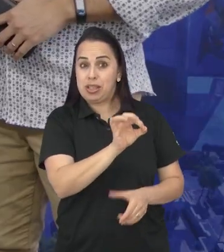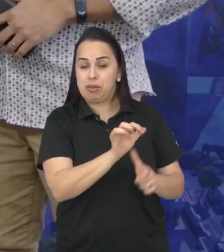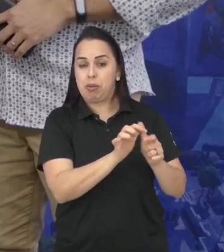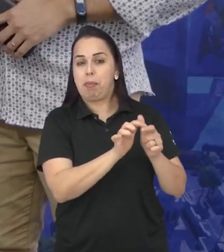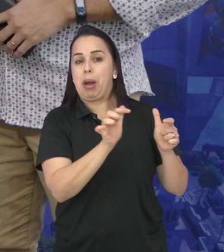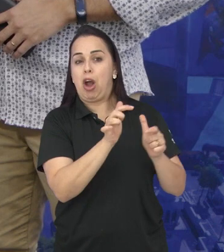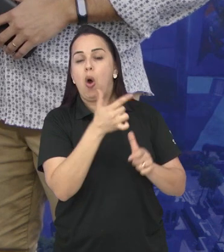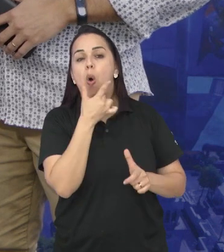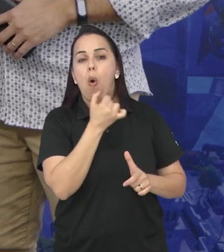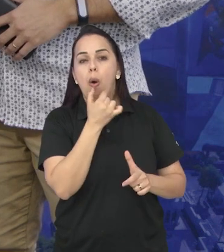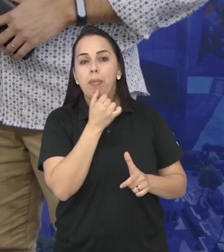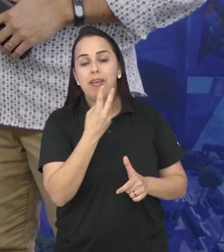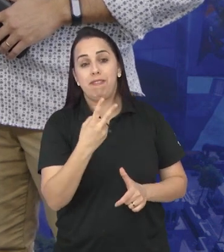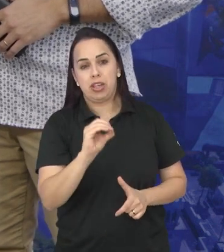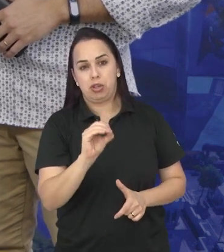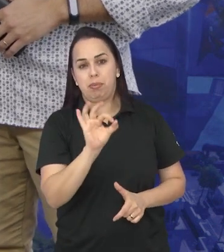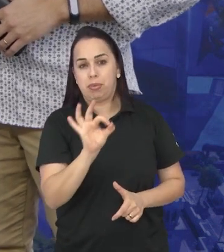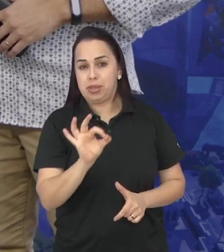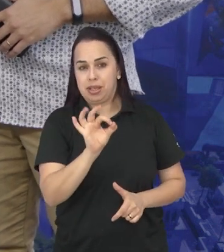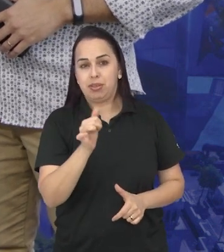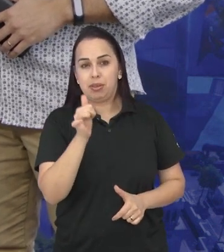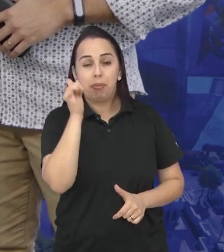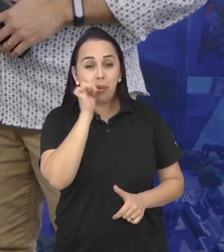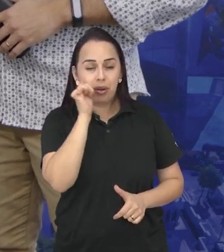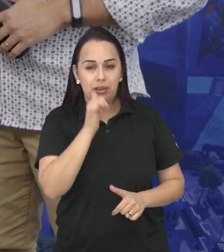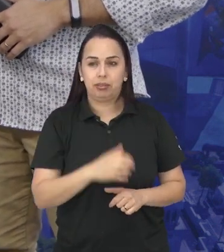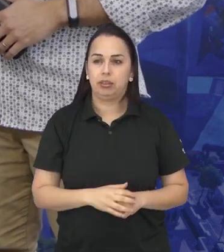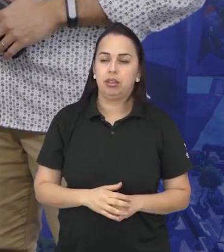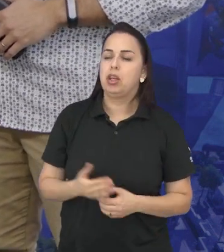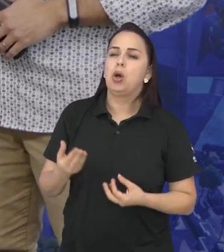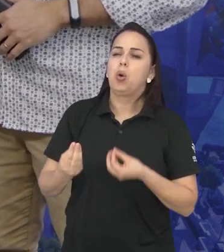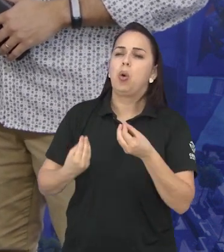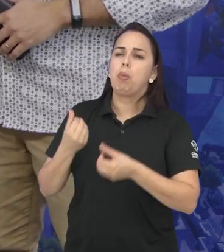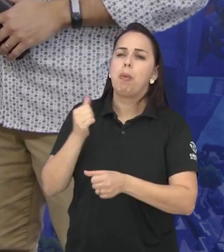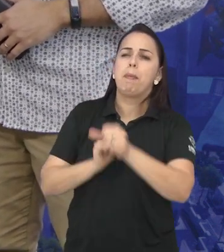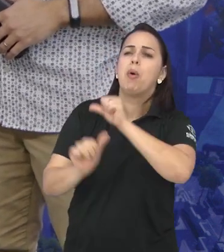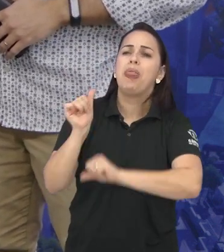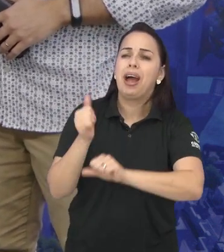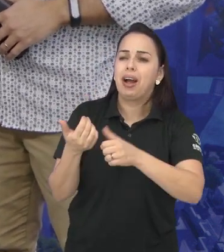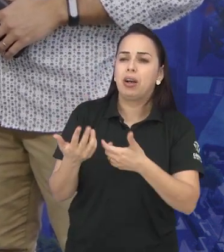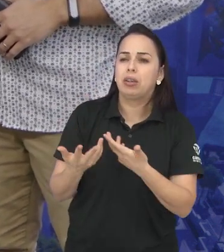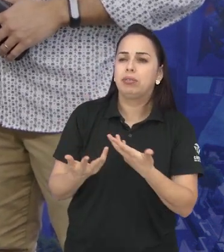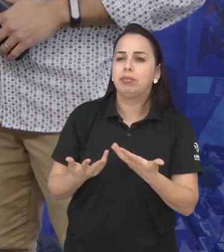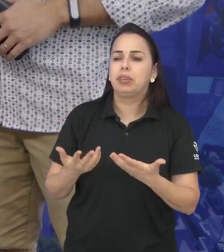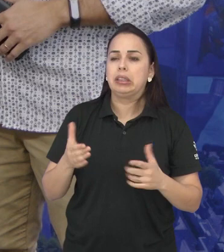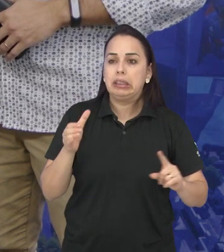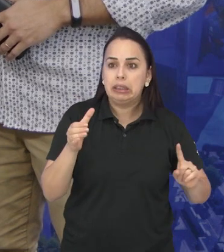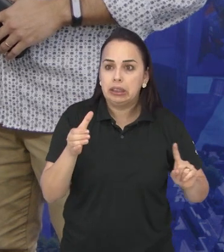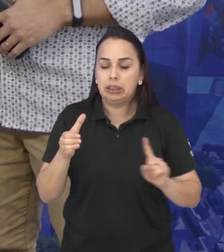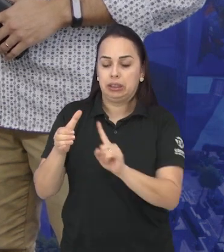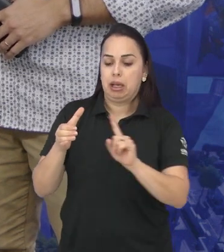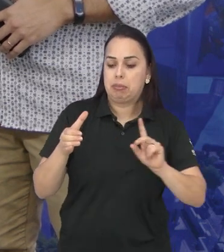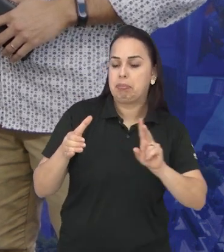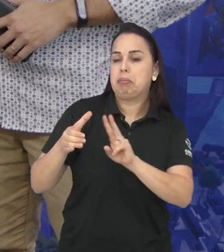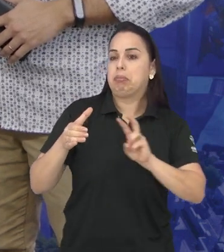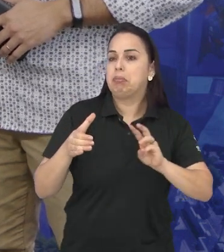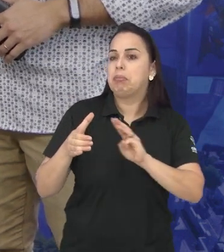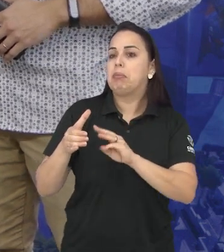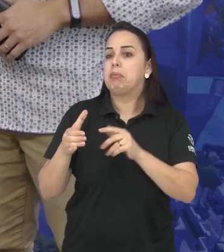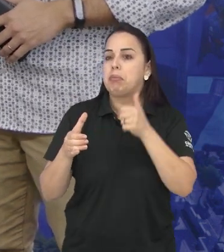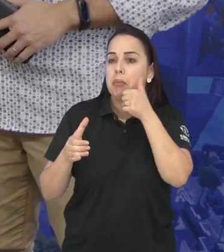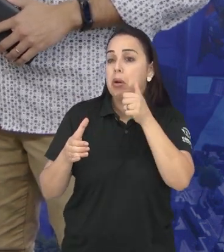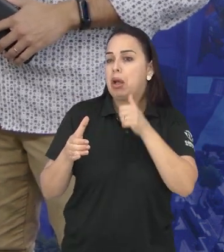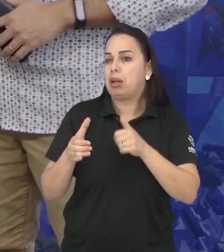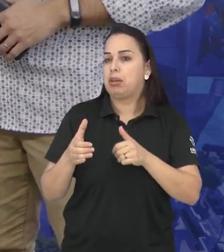Eu acho que é interessante a gente também já discutir como que a gente muda, né, esse quadro, porque ao longo da história a gente